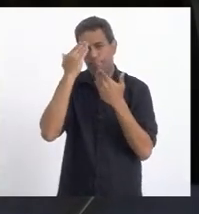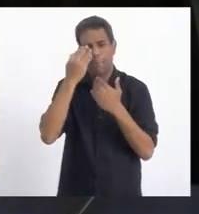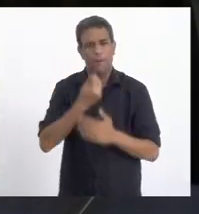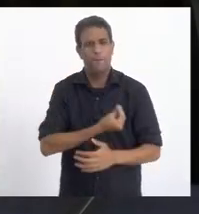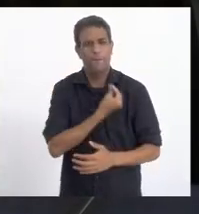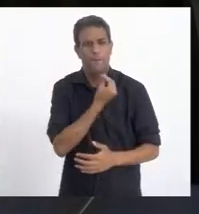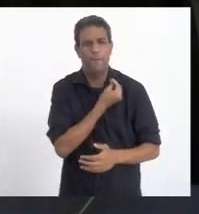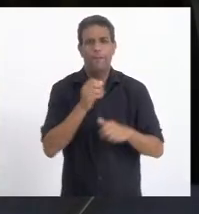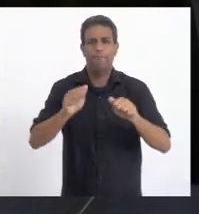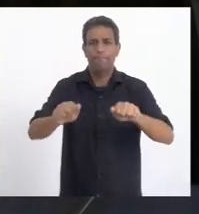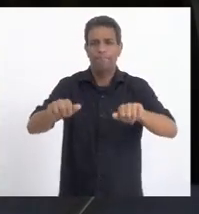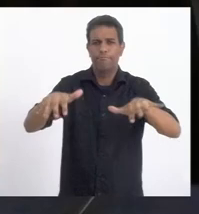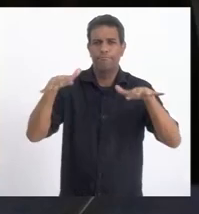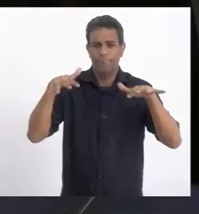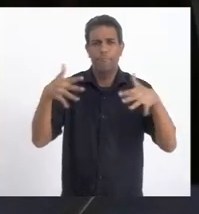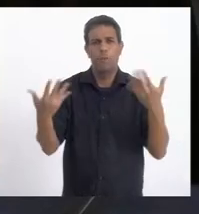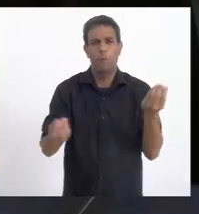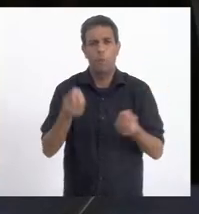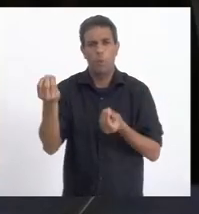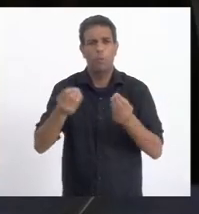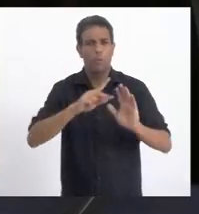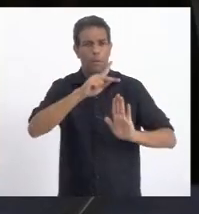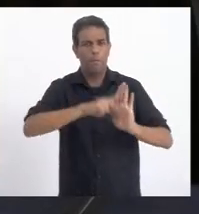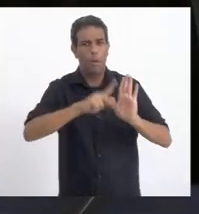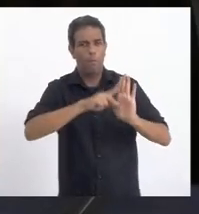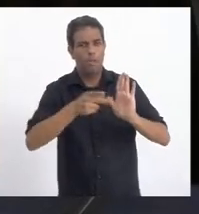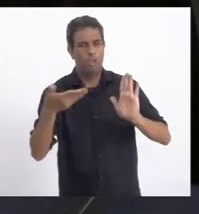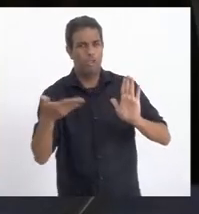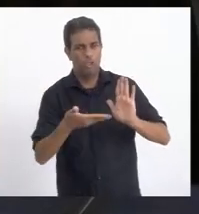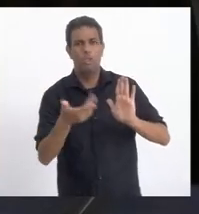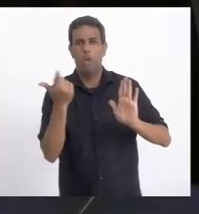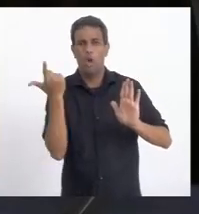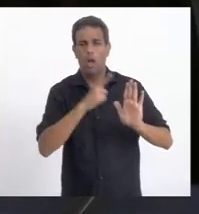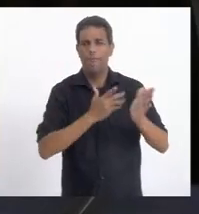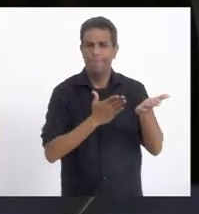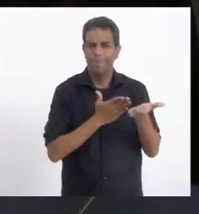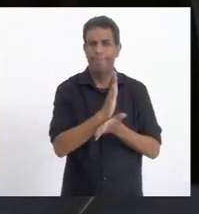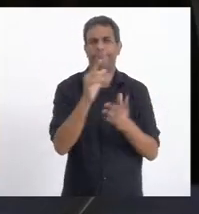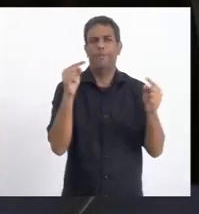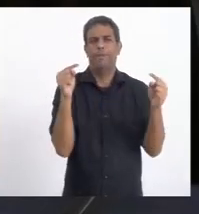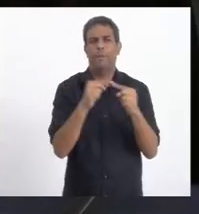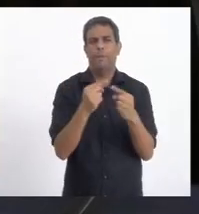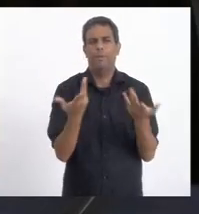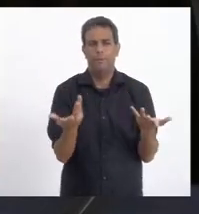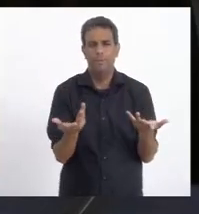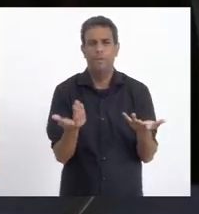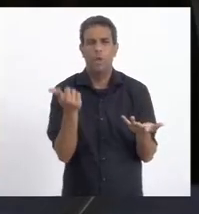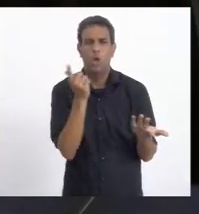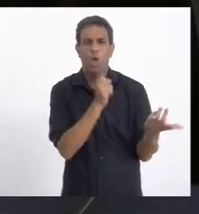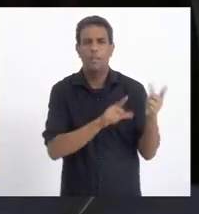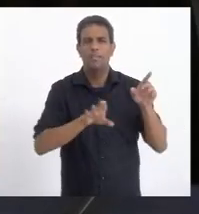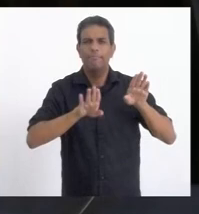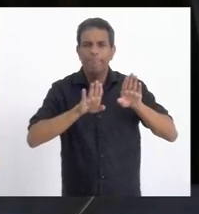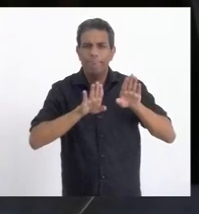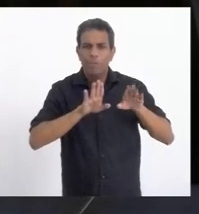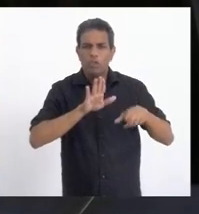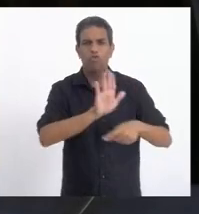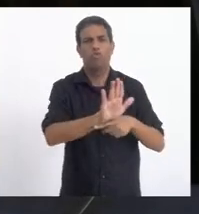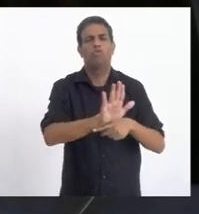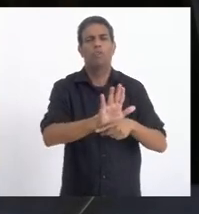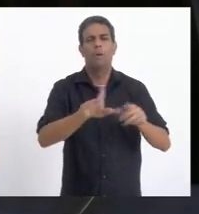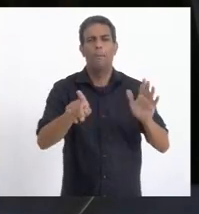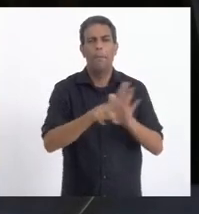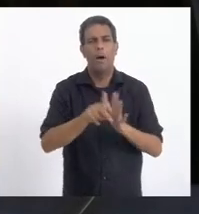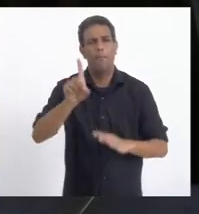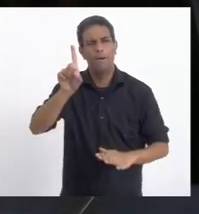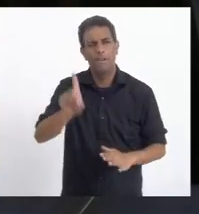312 cada um E que esse projeto realmente benefício não não tinham que benefício a gente quer o que nos é